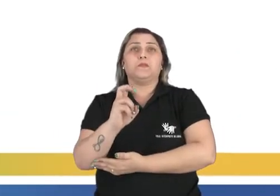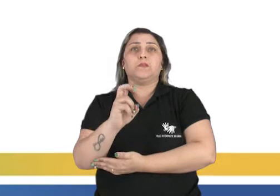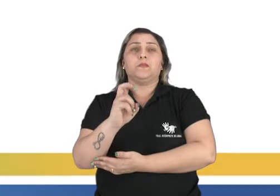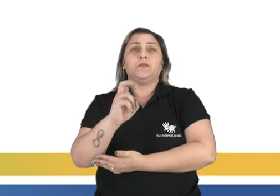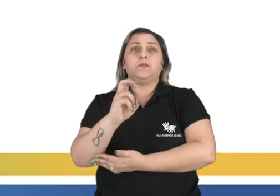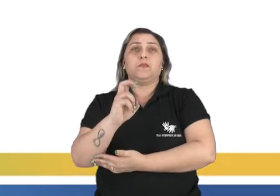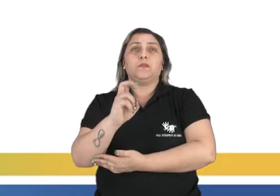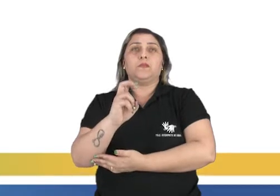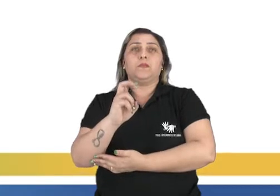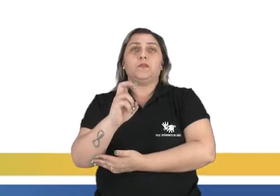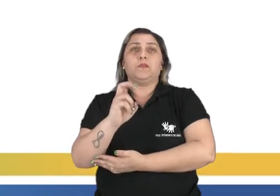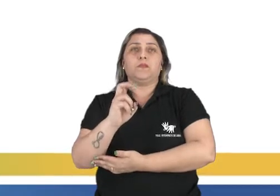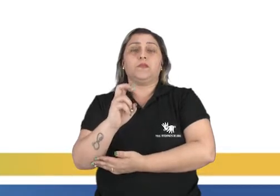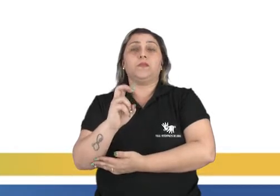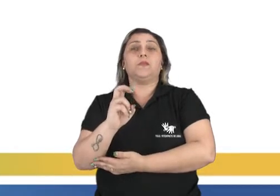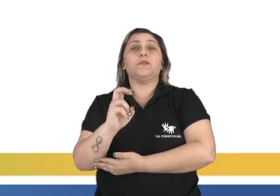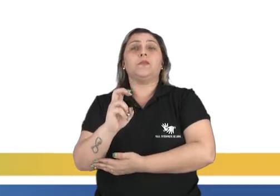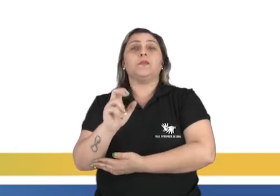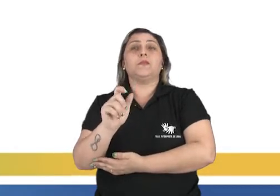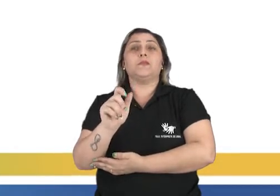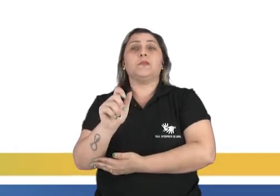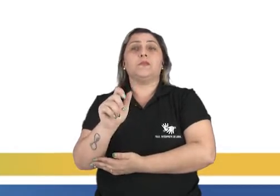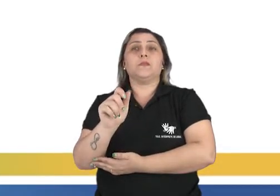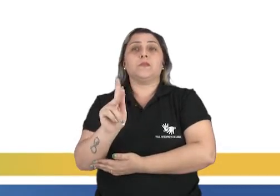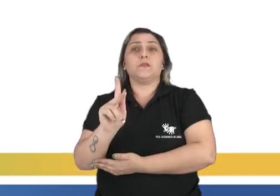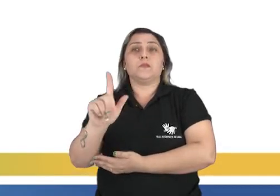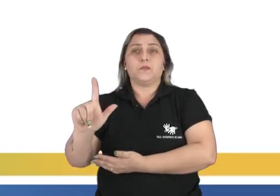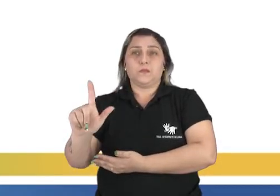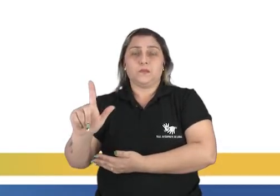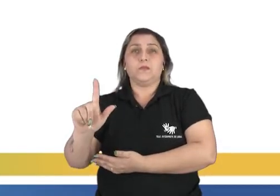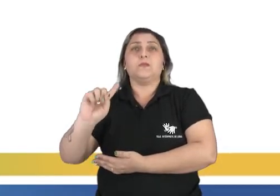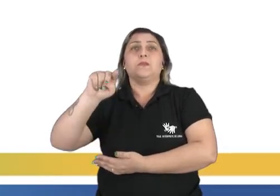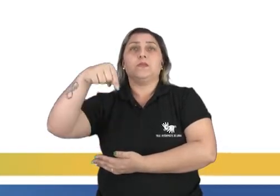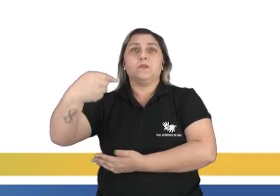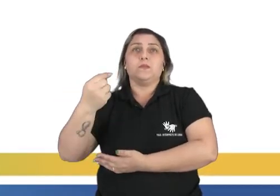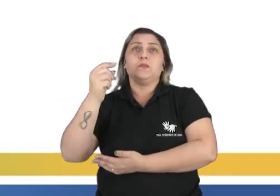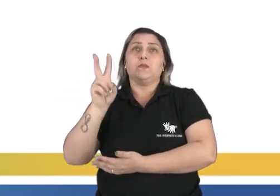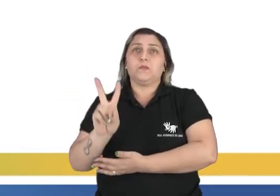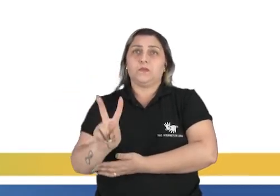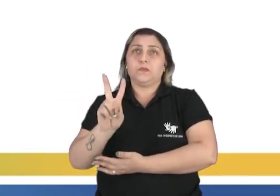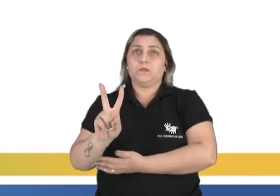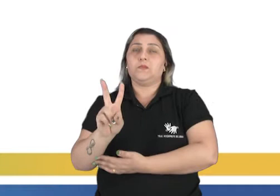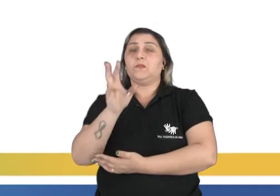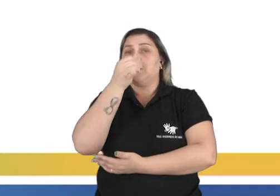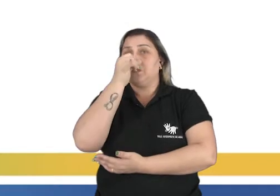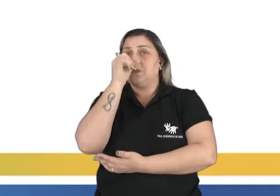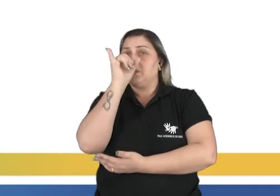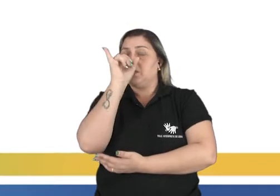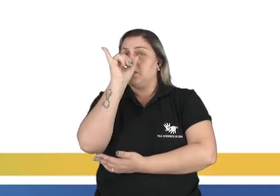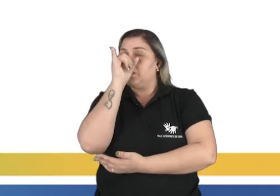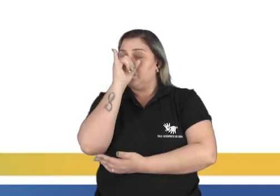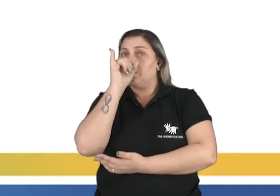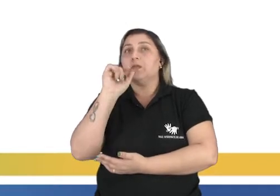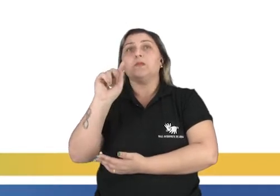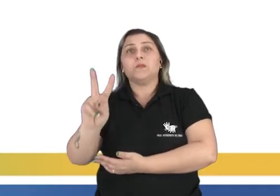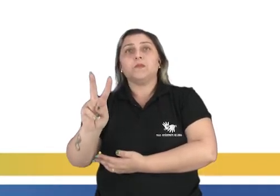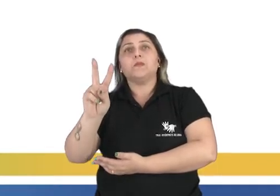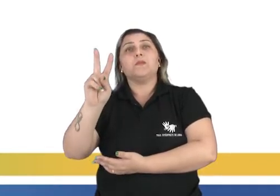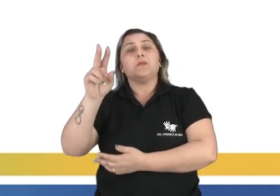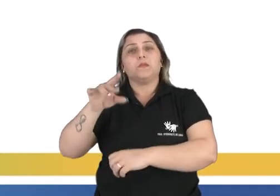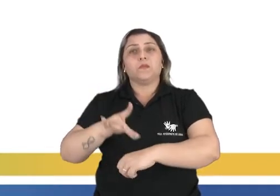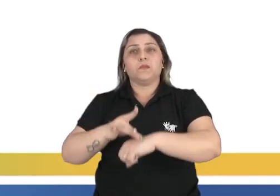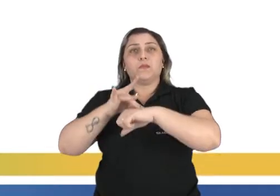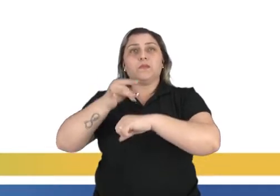carne, ou seja, 5 quilogramas de carne suína e depois 2 quilogramas de carne bovina. Eu quero transformar tudo isso para